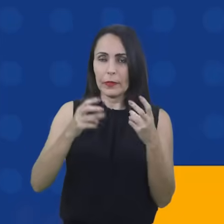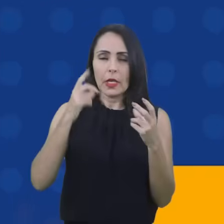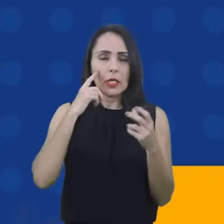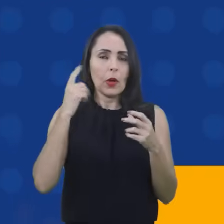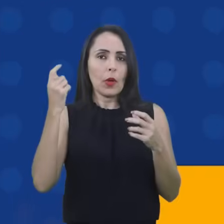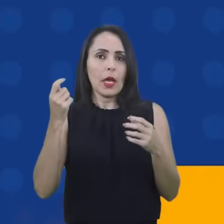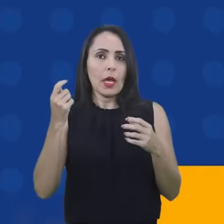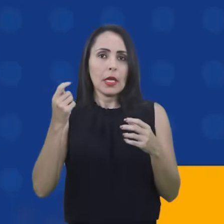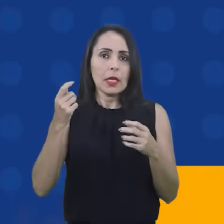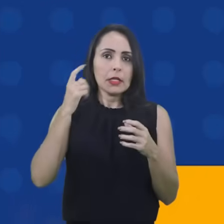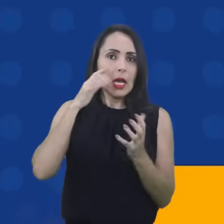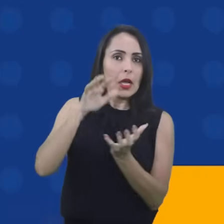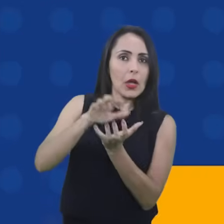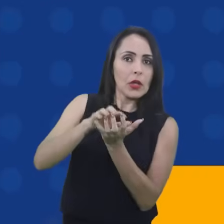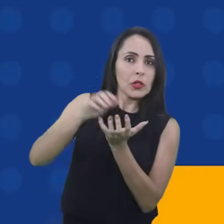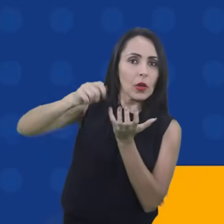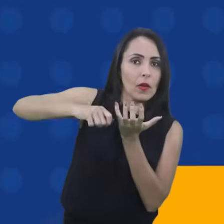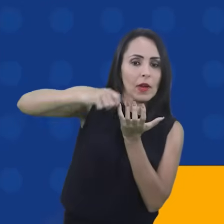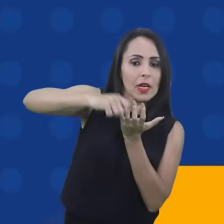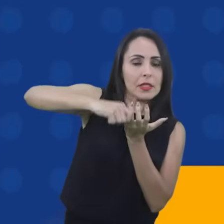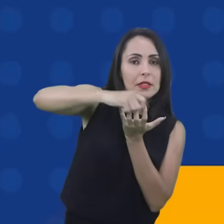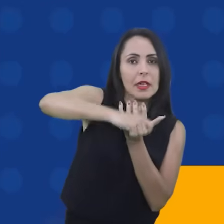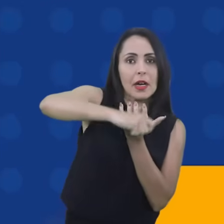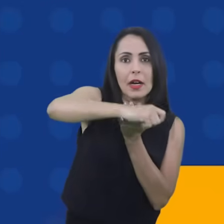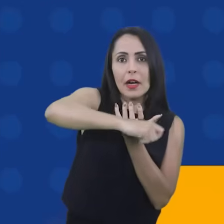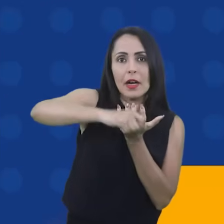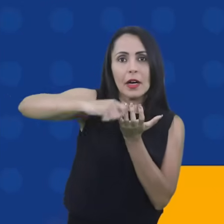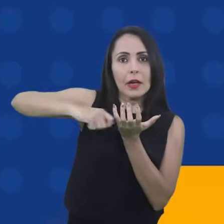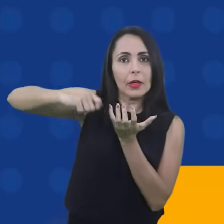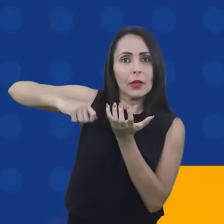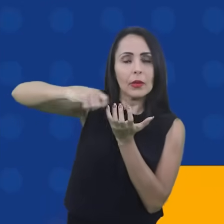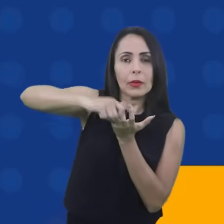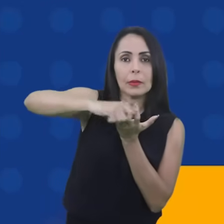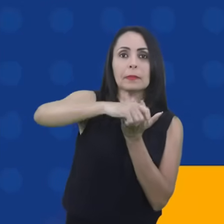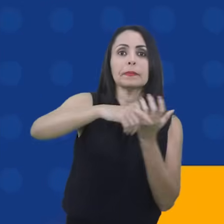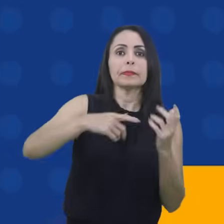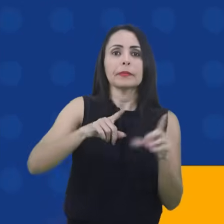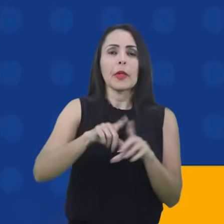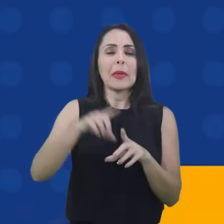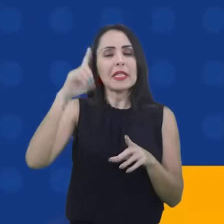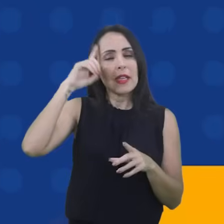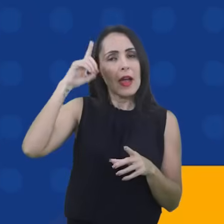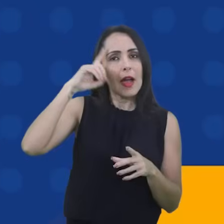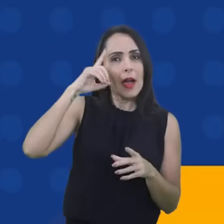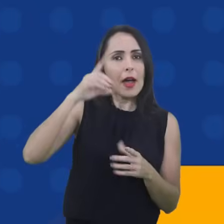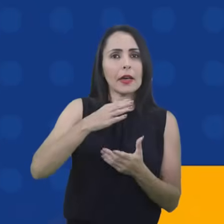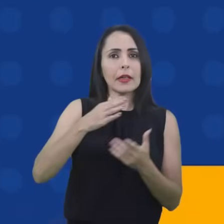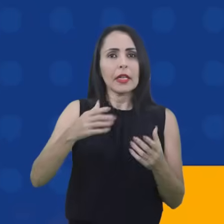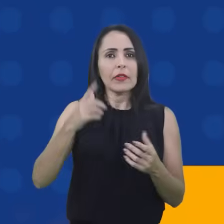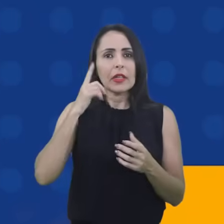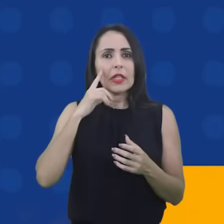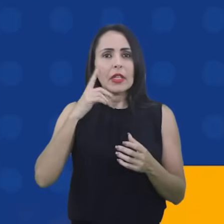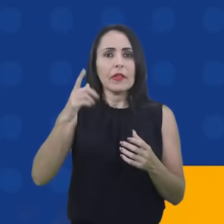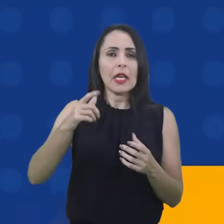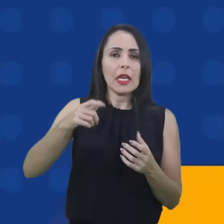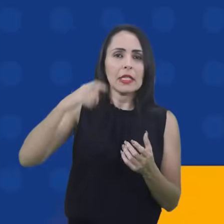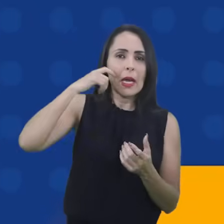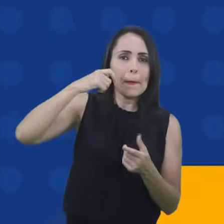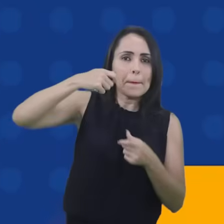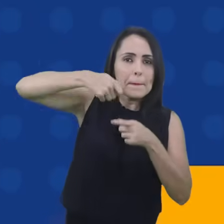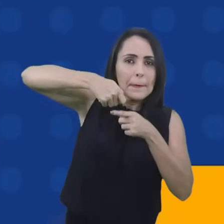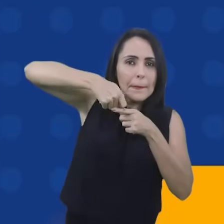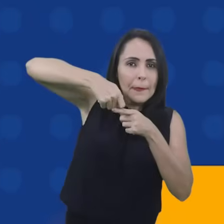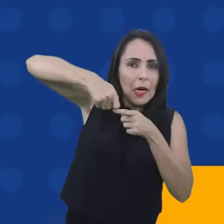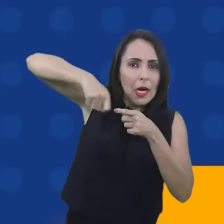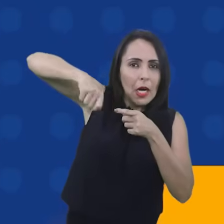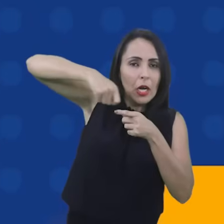dessa prótese, ela tem que ser diária, com escova macia e sabão neutro, né? Deve-se evitar pasta dental, né, que